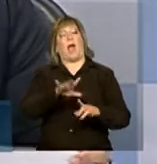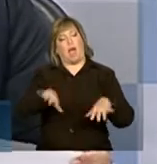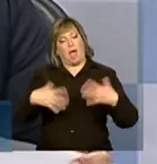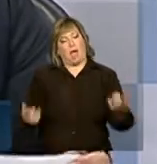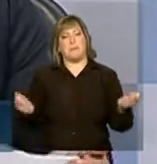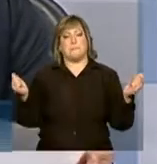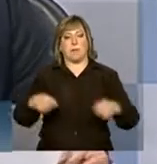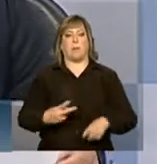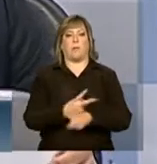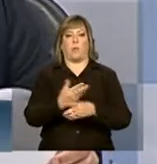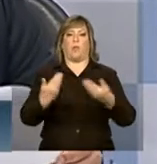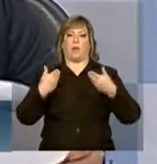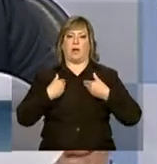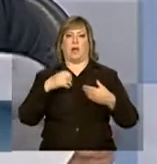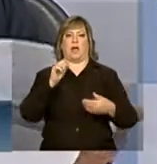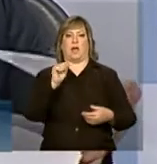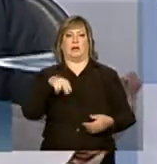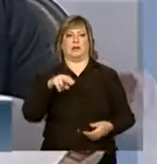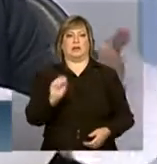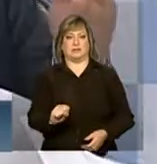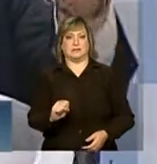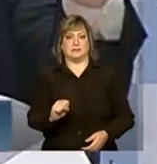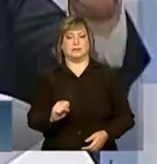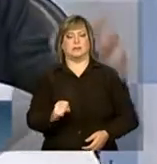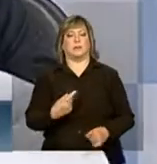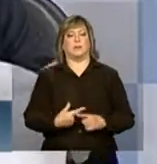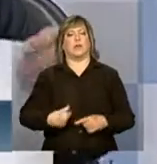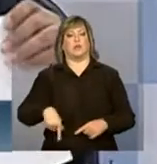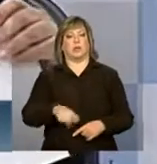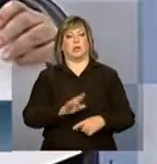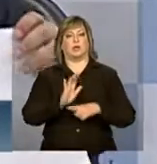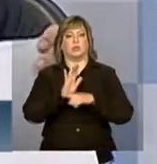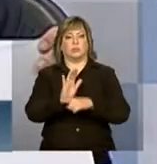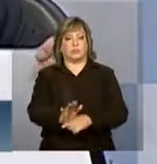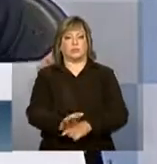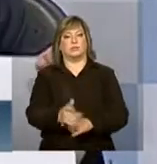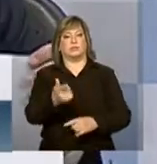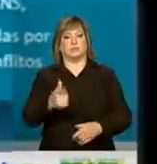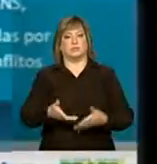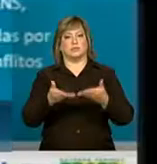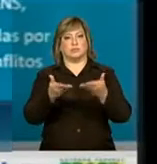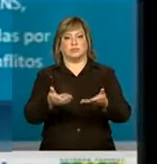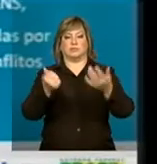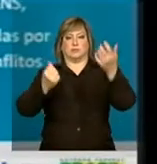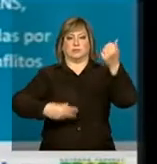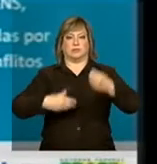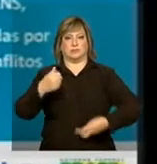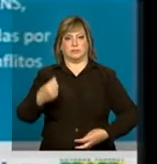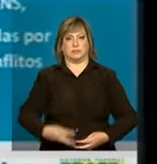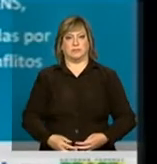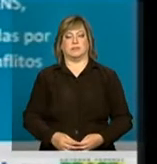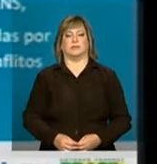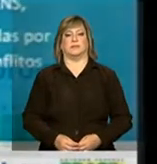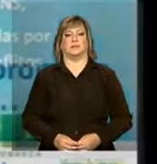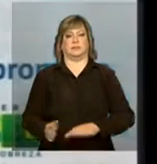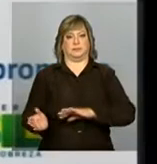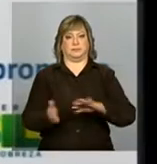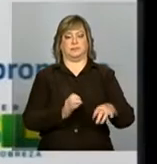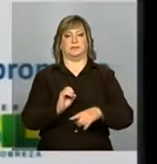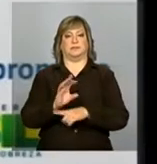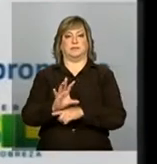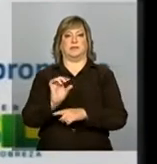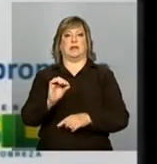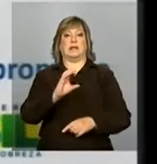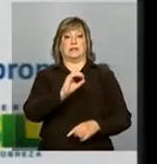procurar a agência. Né, e aí nós deixamos mais uma vez explicitado, pode passar o próximo, o